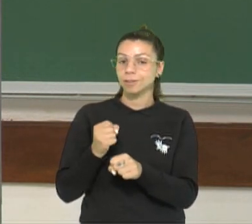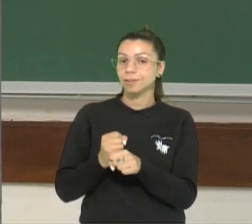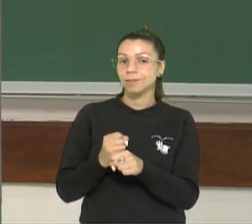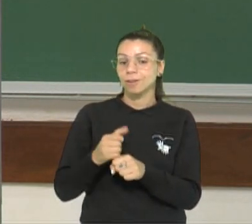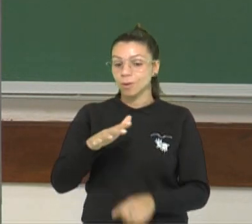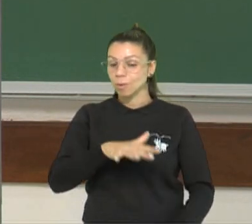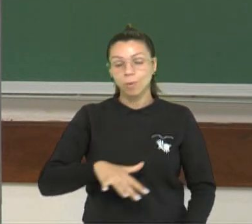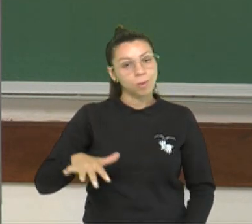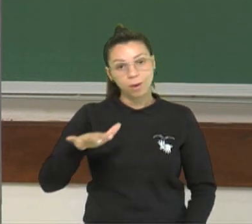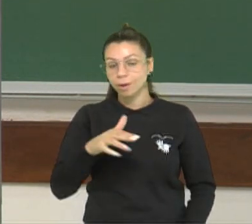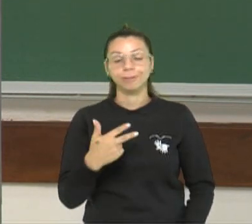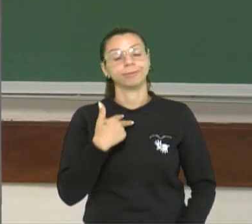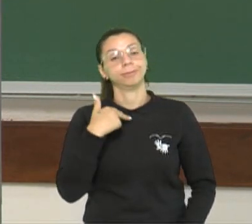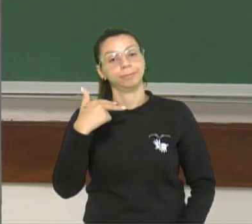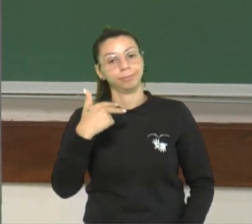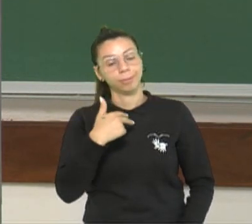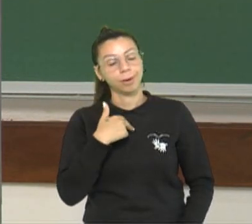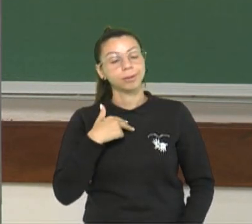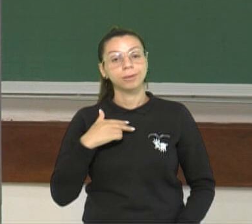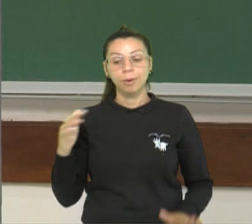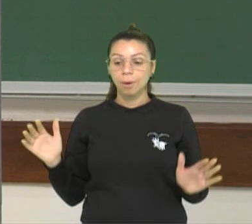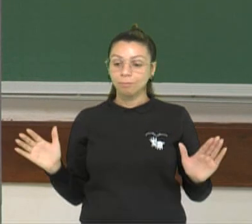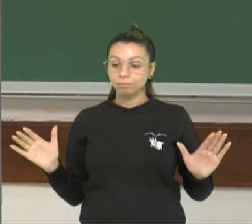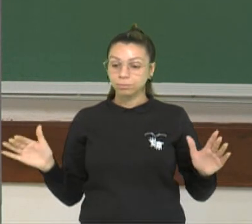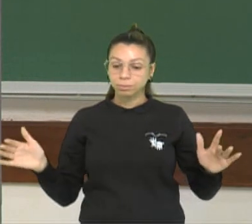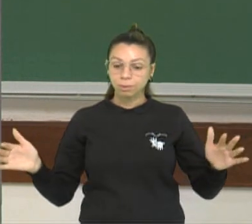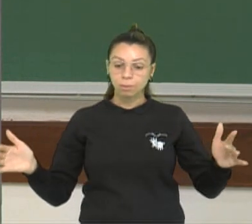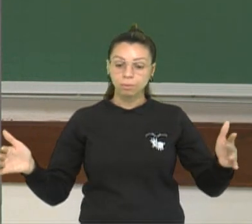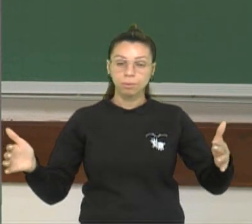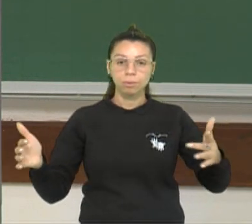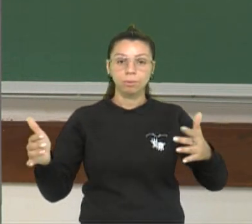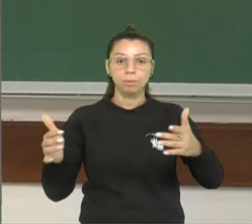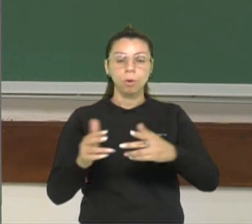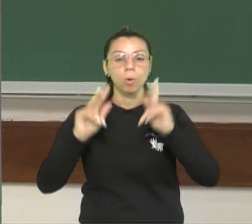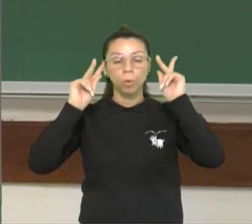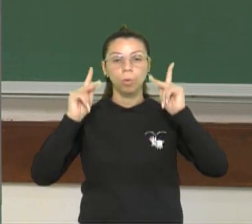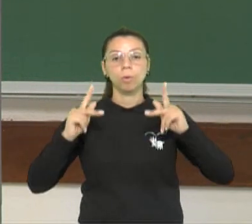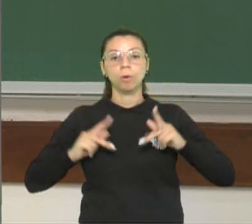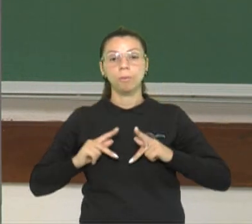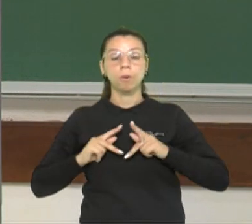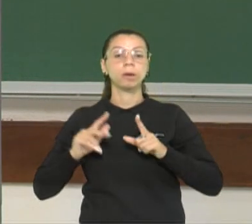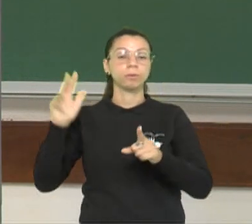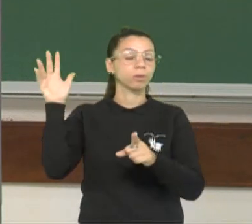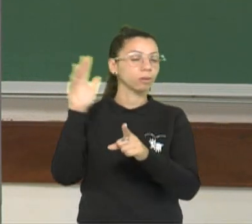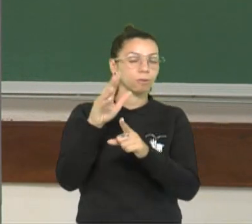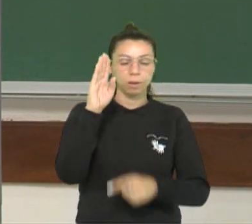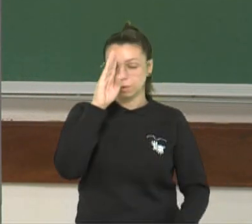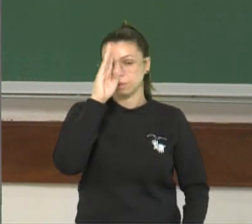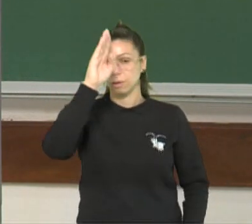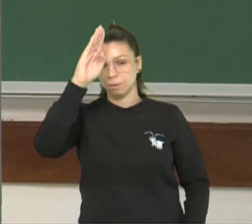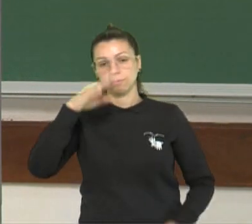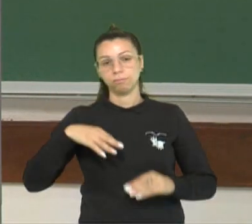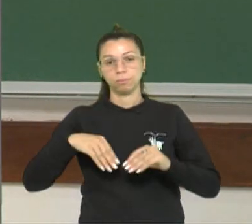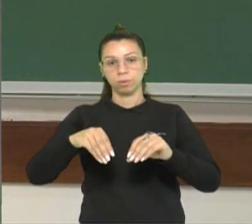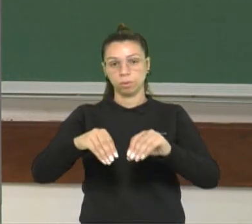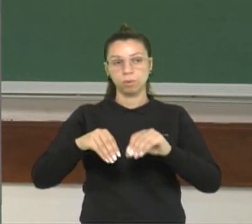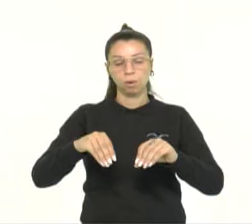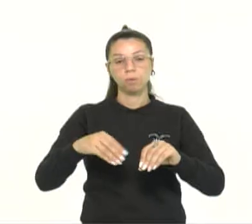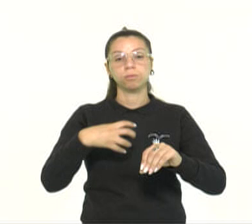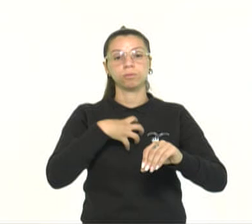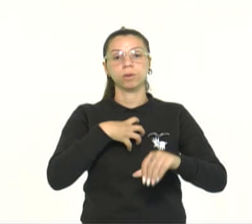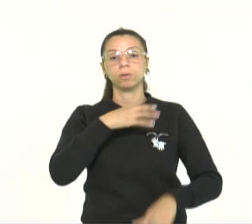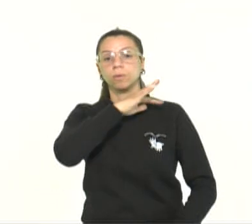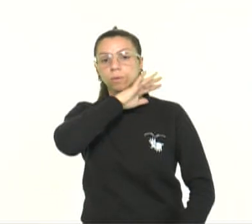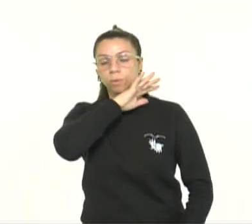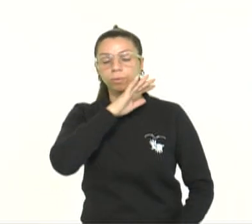é um conjunto de atividades humanas que vai comprometer diretamente o solo. Nós vamos perceber